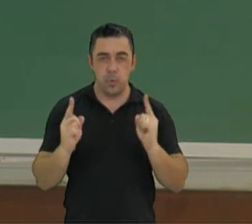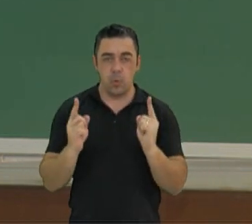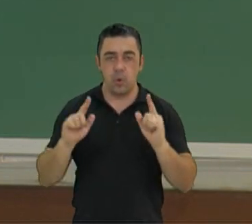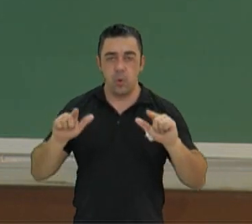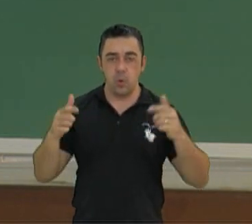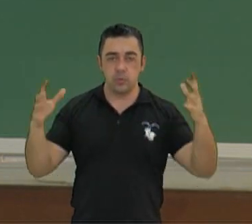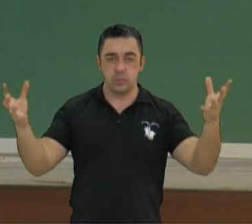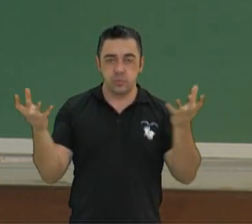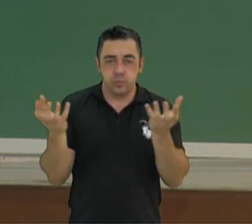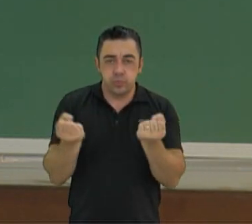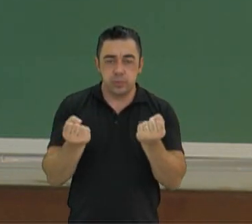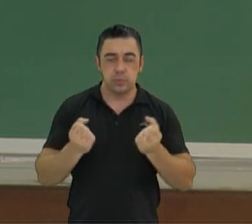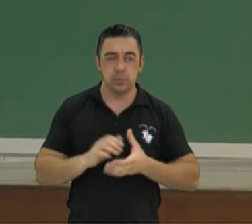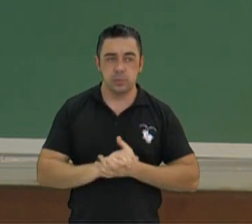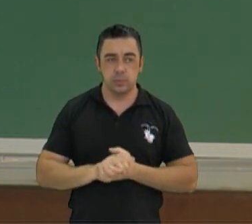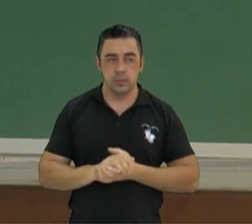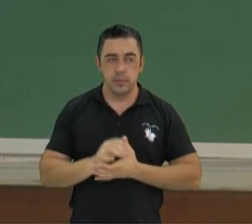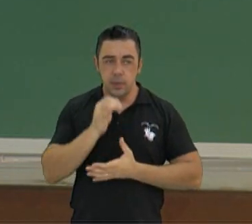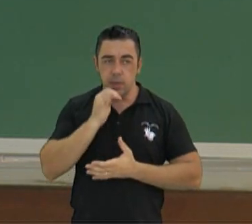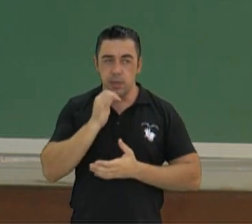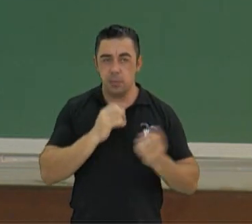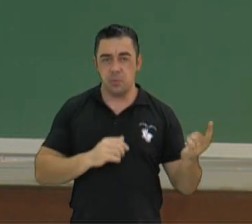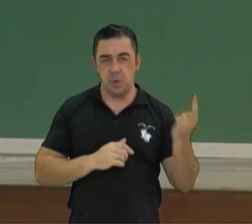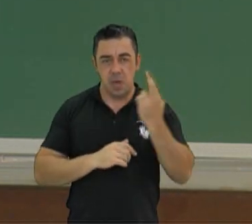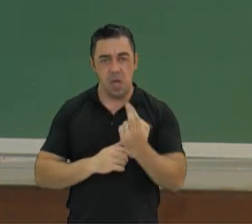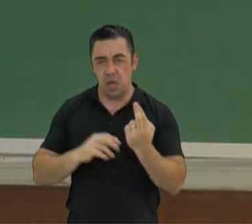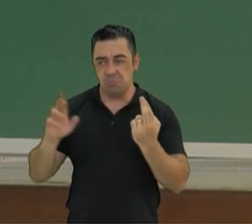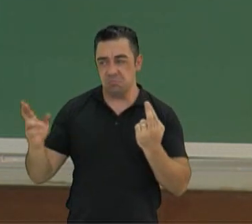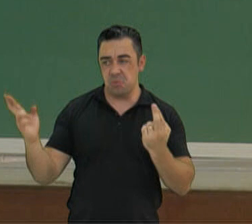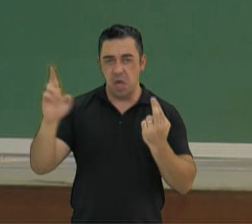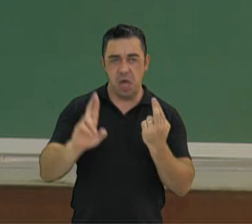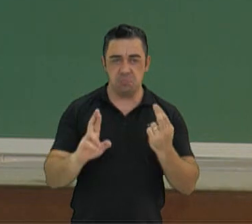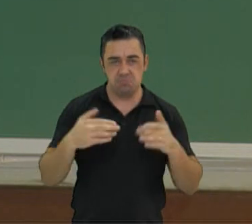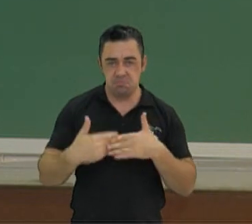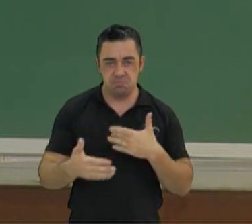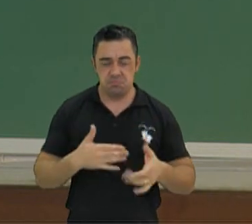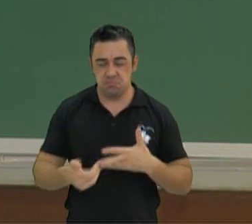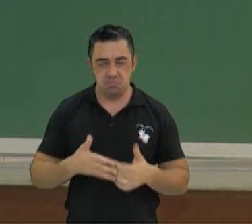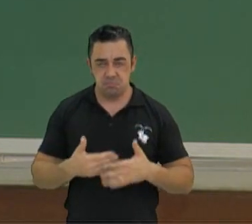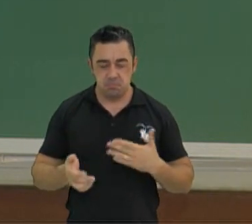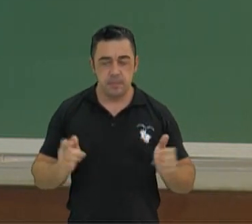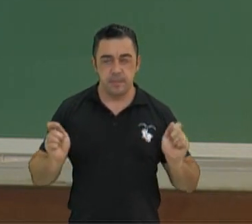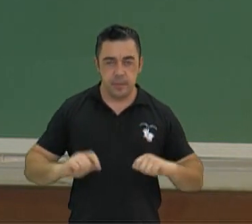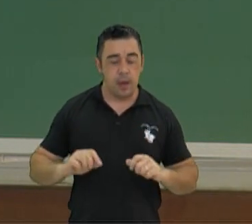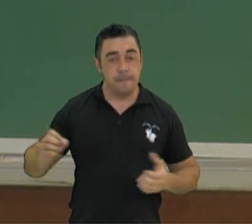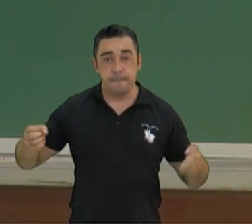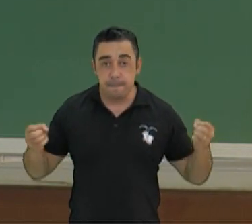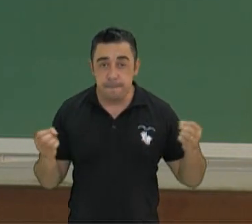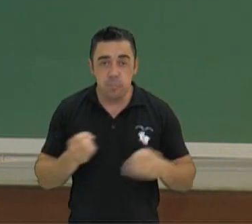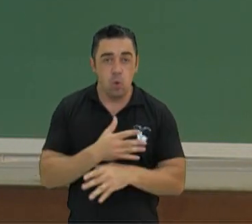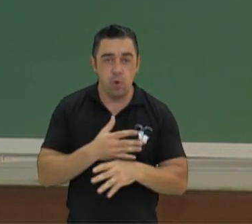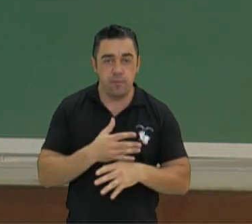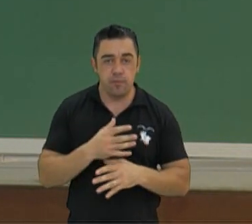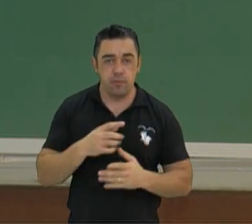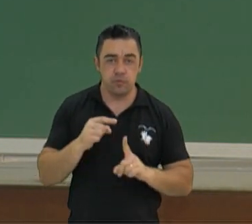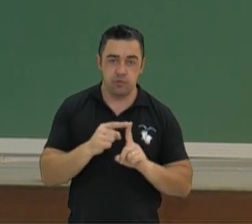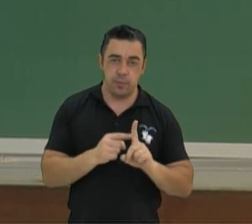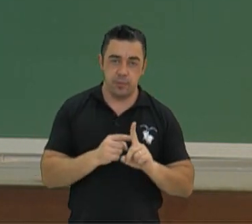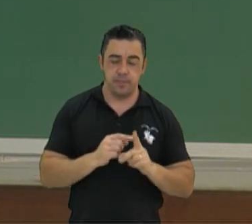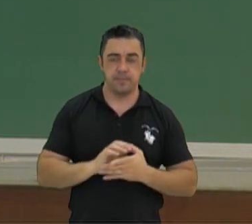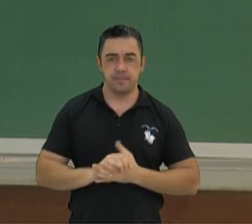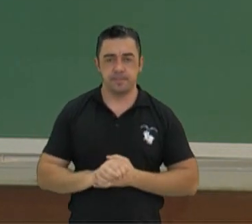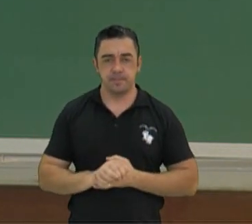se ligar a ela. Por exemplo, um elemento R aqui, outro elemento R lá, e forma uma nova substância,